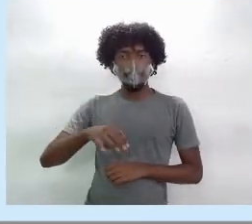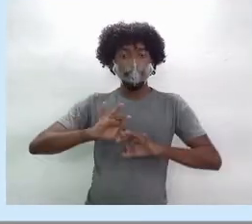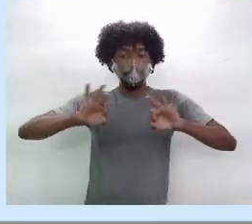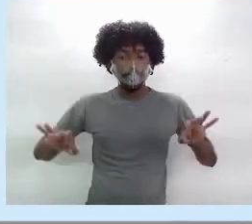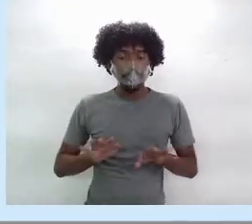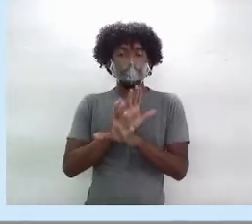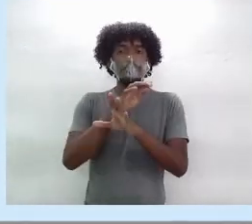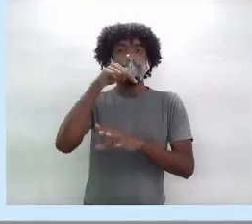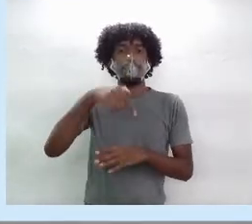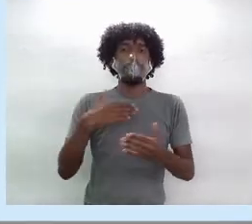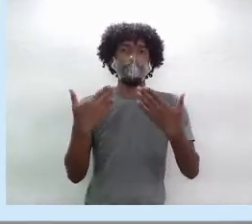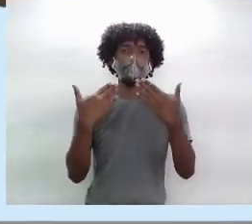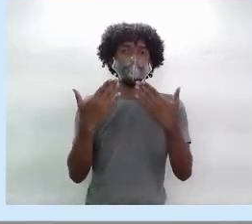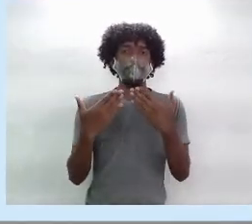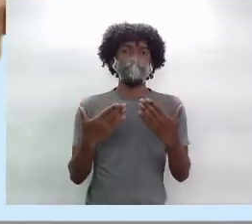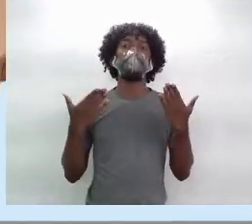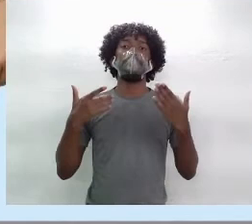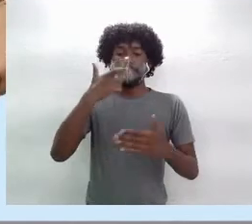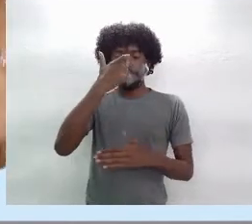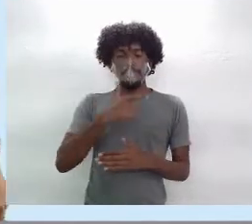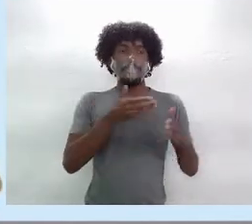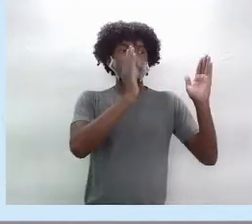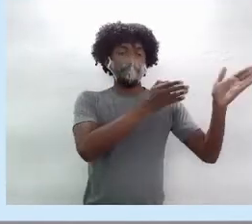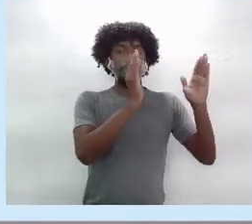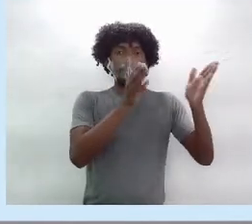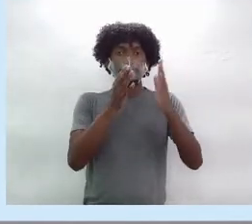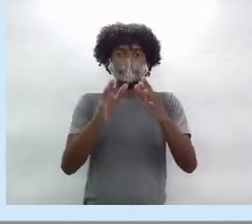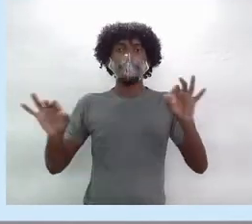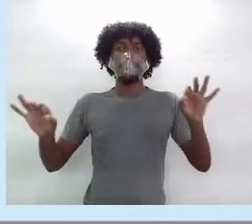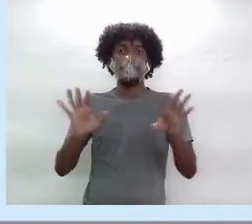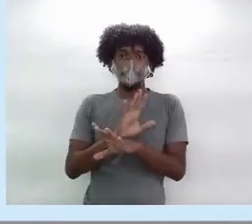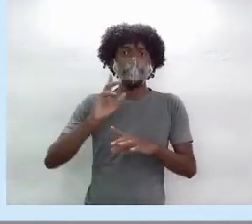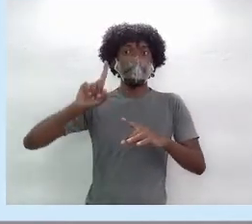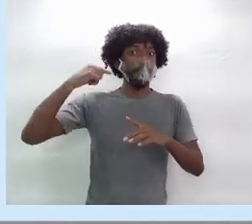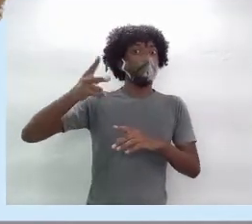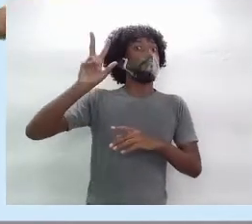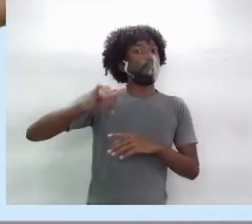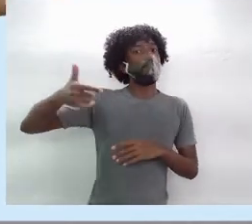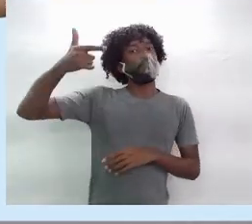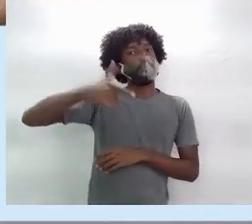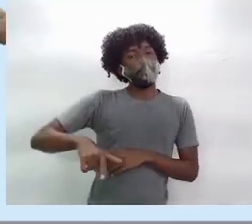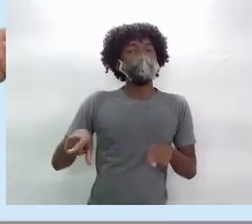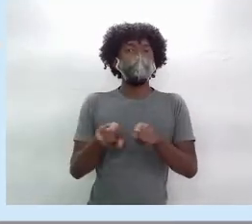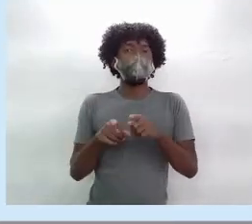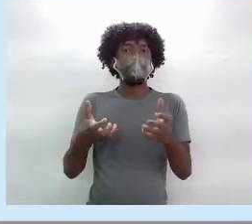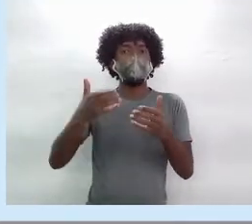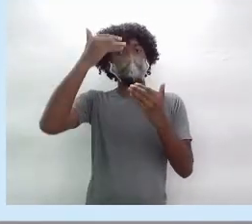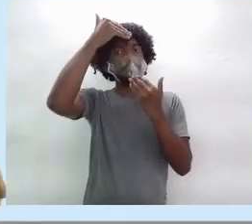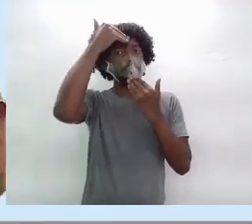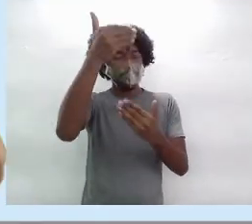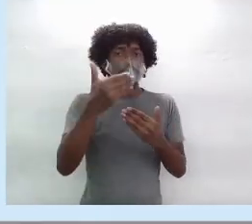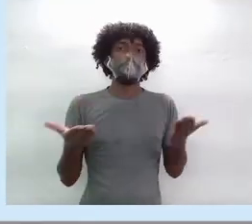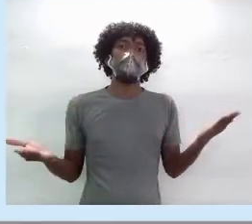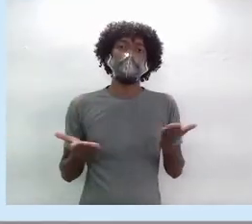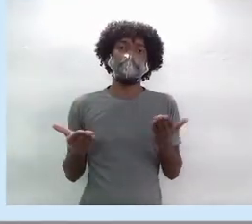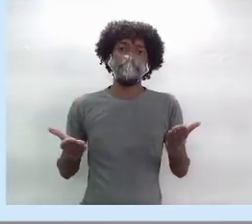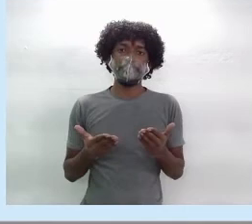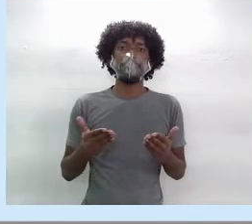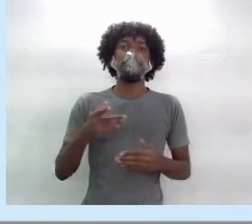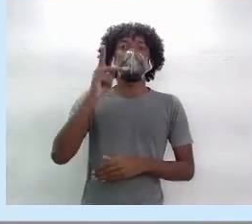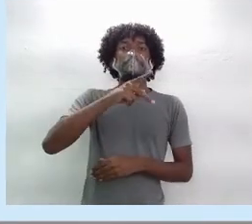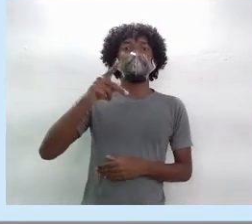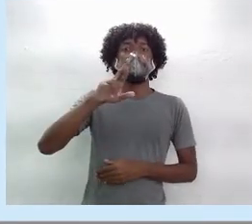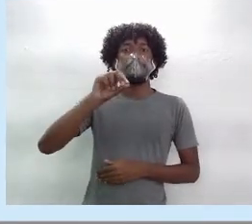esse papo, certo? Aliás, essa série, mas haverá outra. E também agradeço desde já a